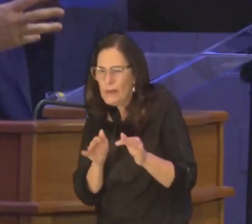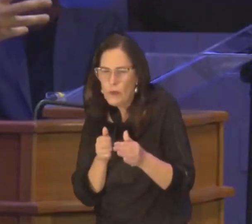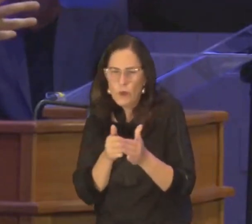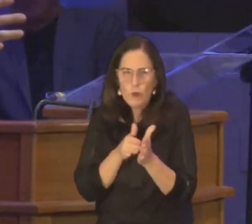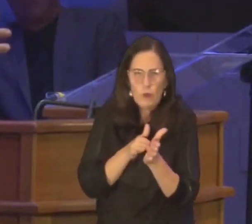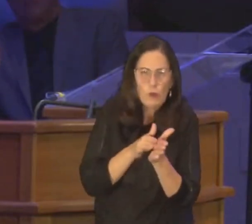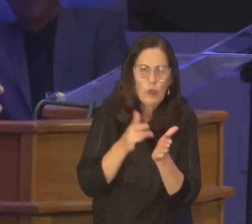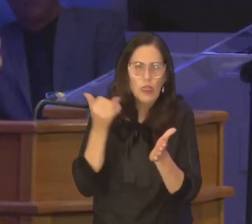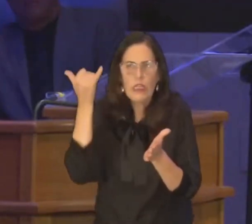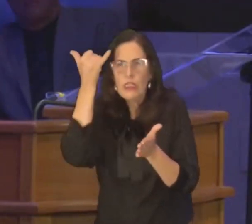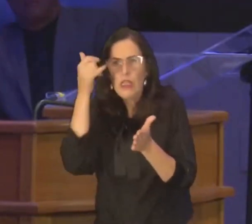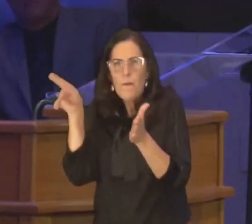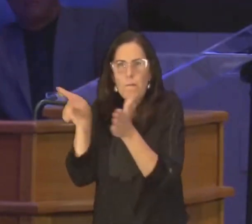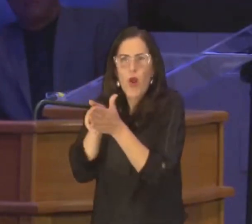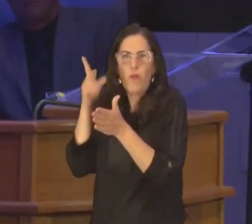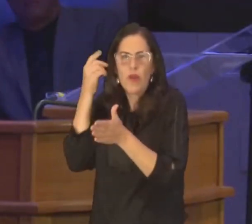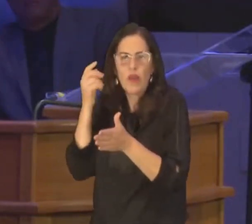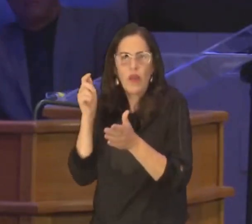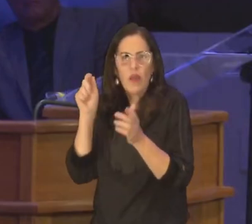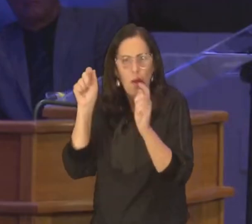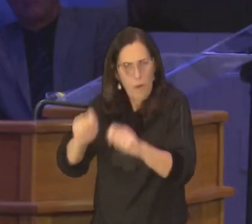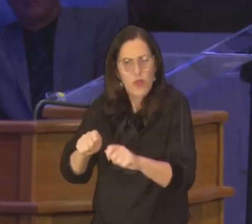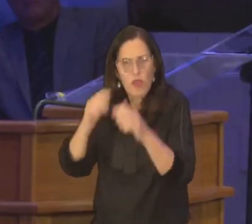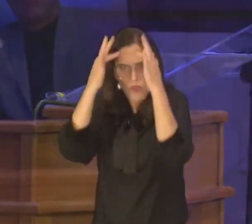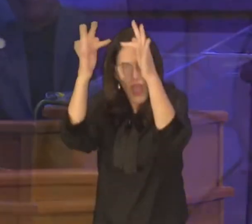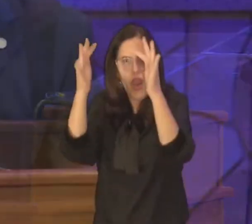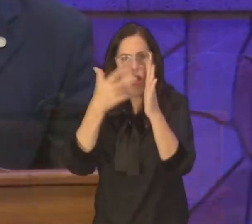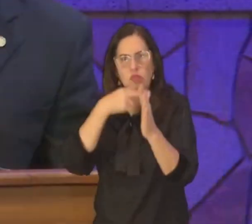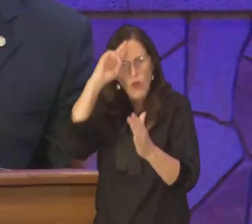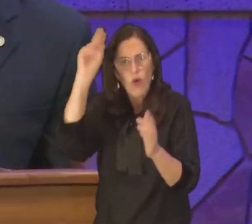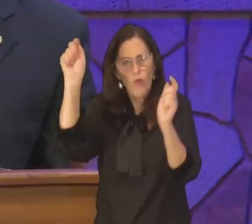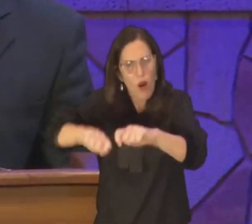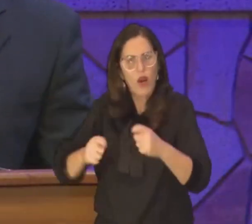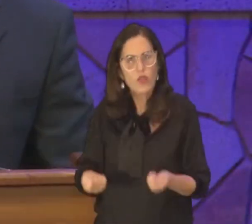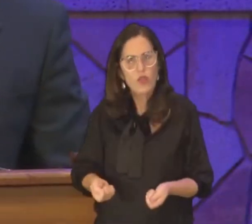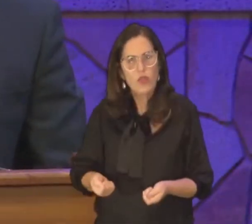essas ideias demoníacas? É possível ser fiel ao Senhor?